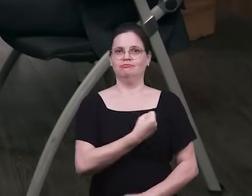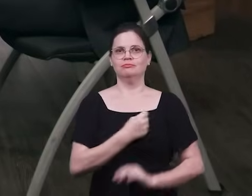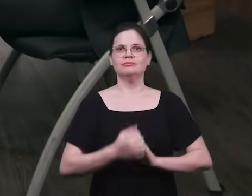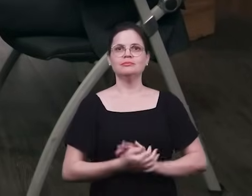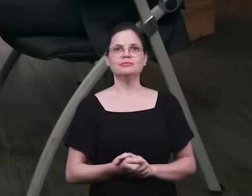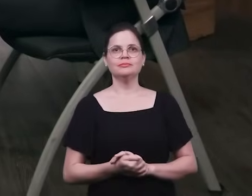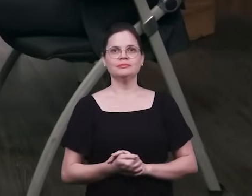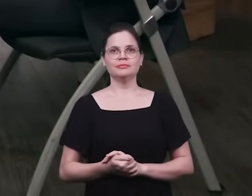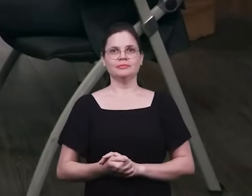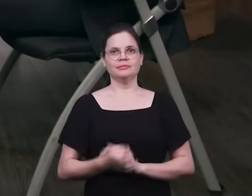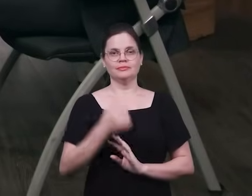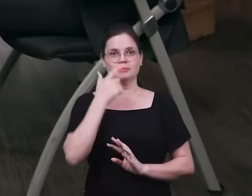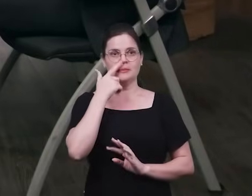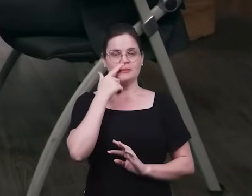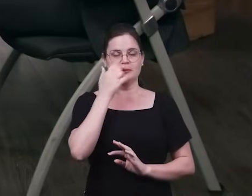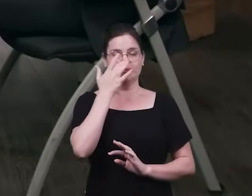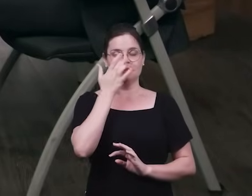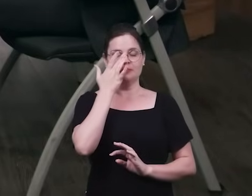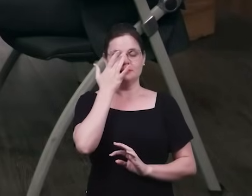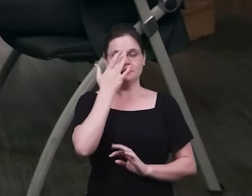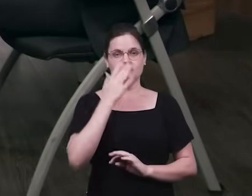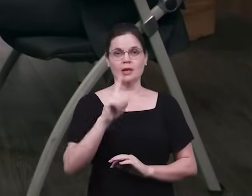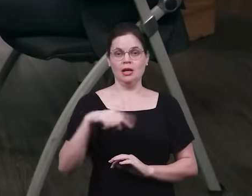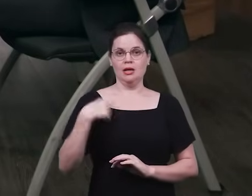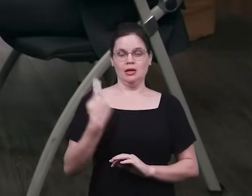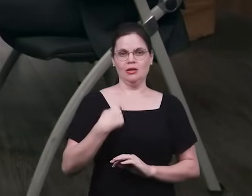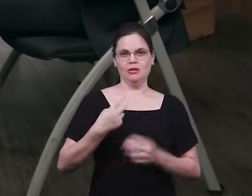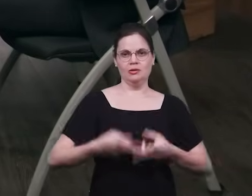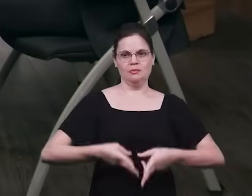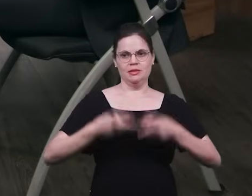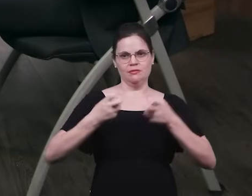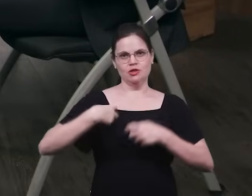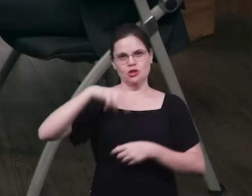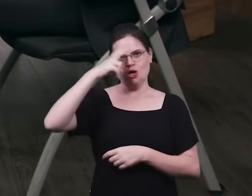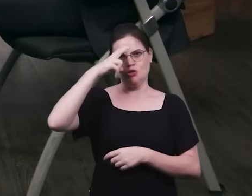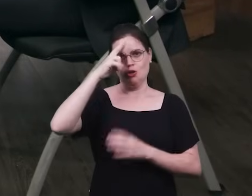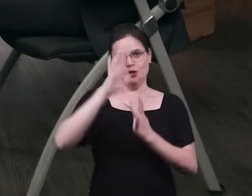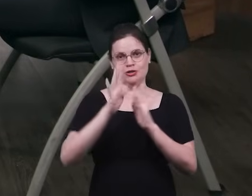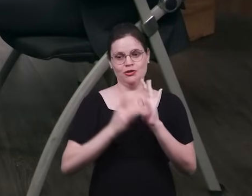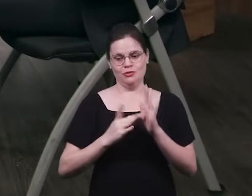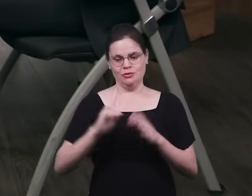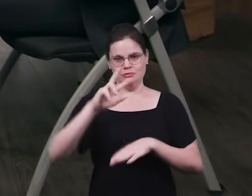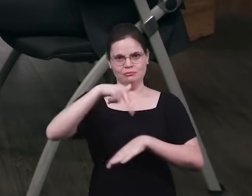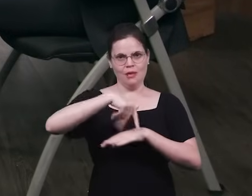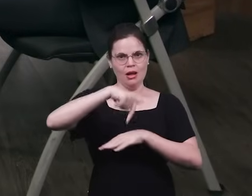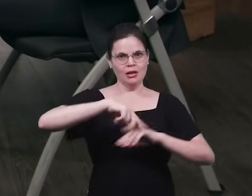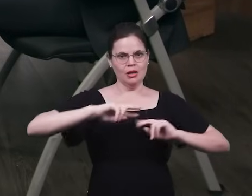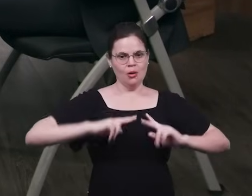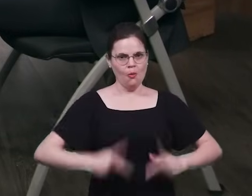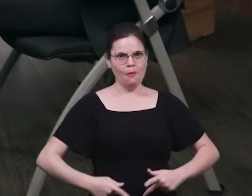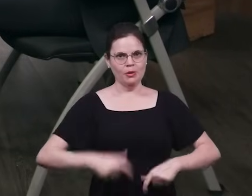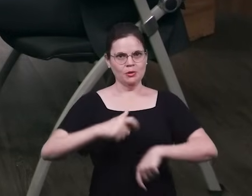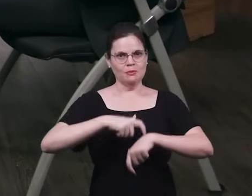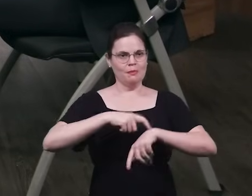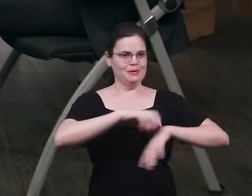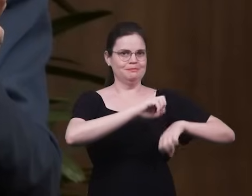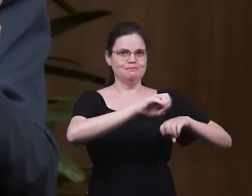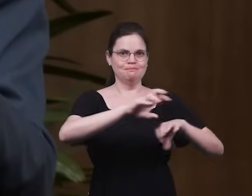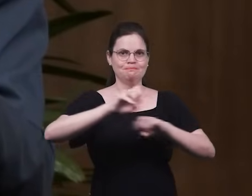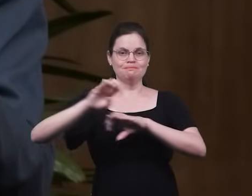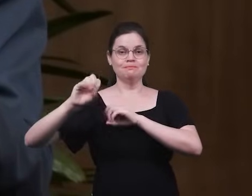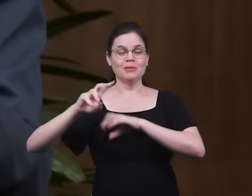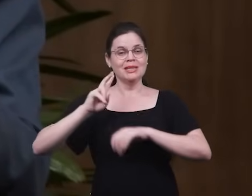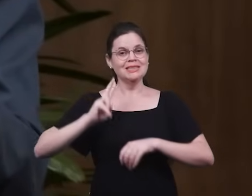e nós vemos a partir do Ministério do Senhor Jesus em especial que ficou sempre